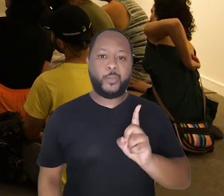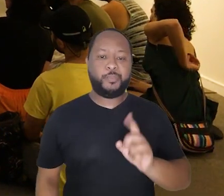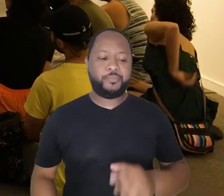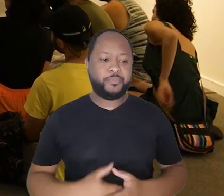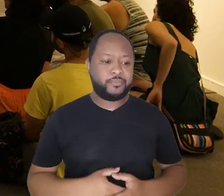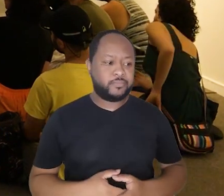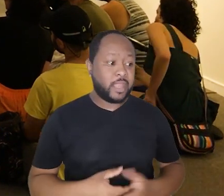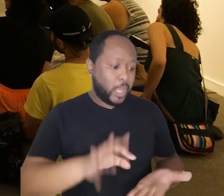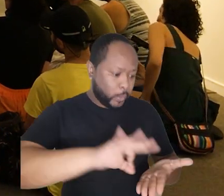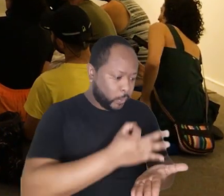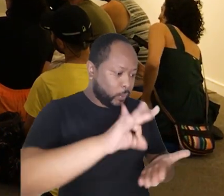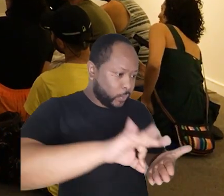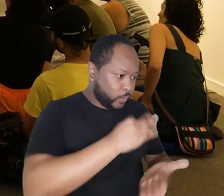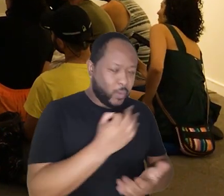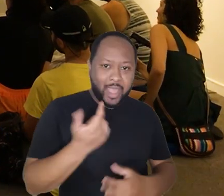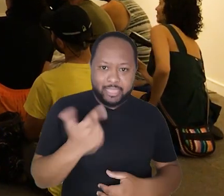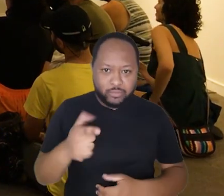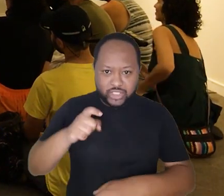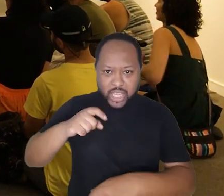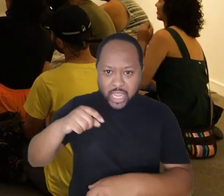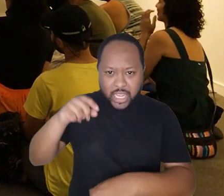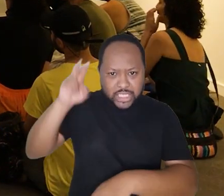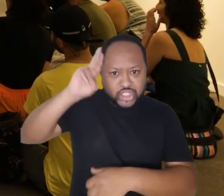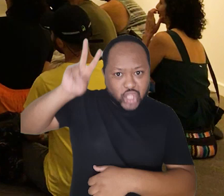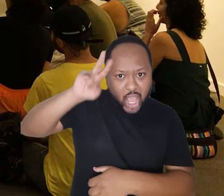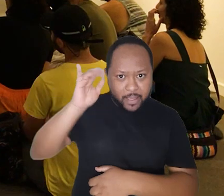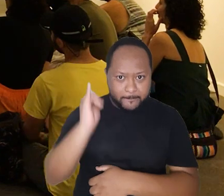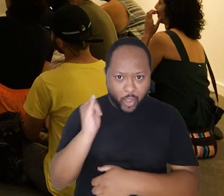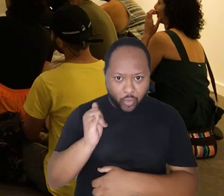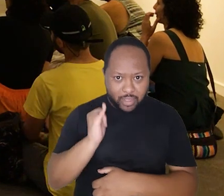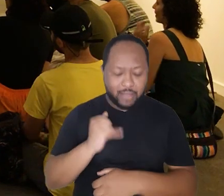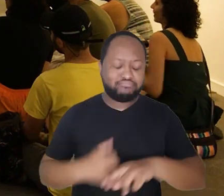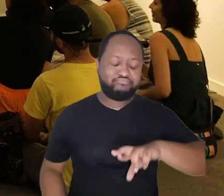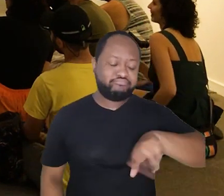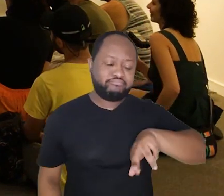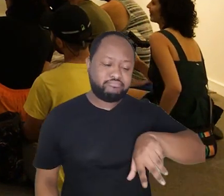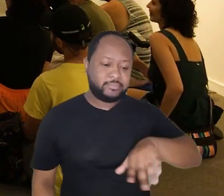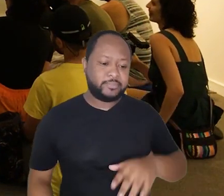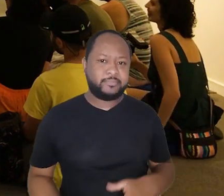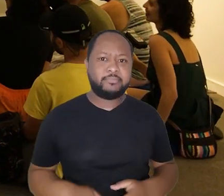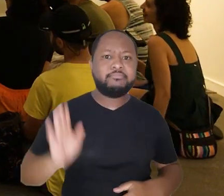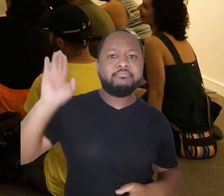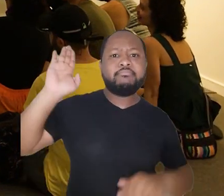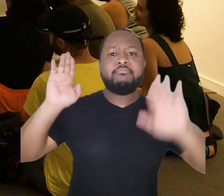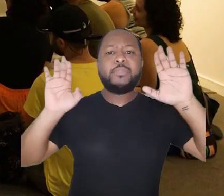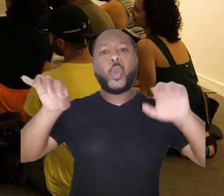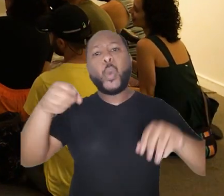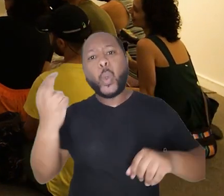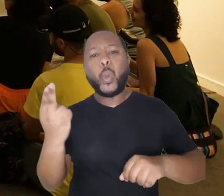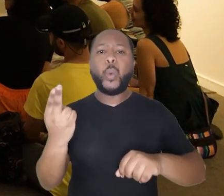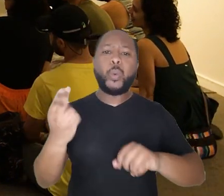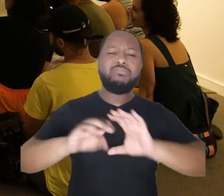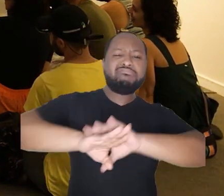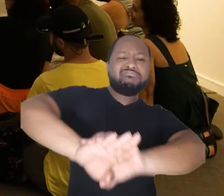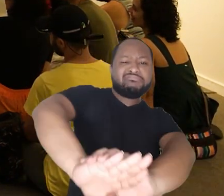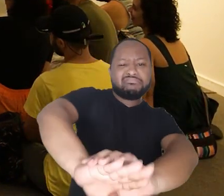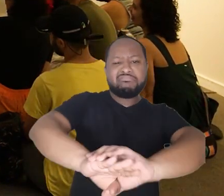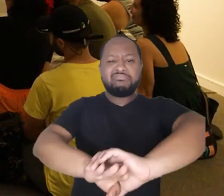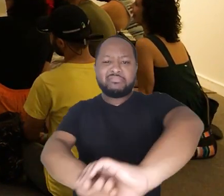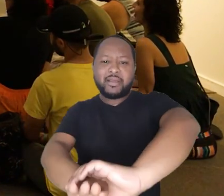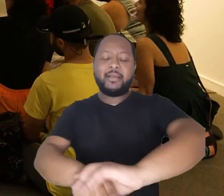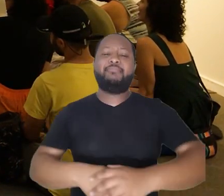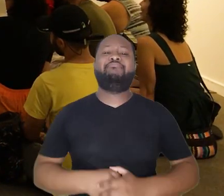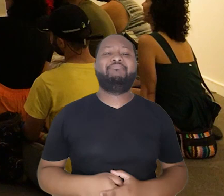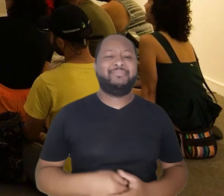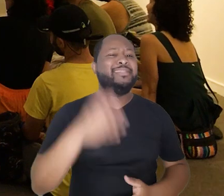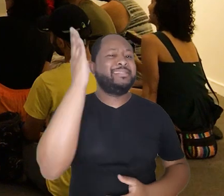Ficava costurando e não tinha história para contar? Não, também não é isso. Alguém? Levantou a mão ou só está se esticando? Só se